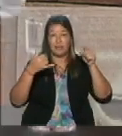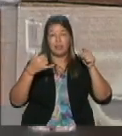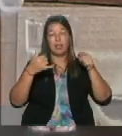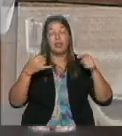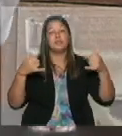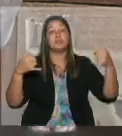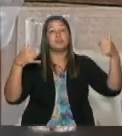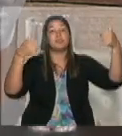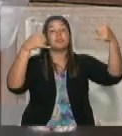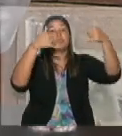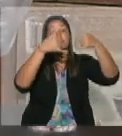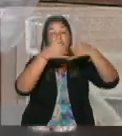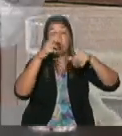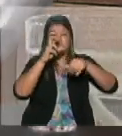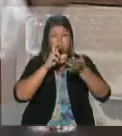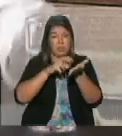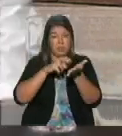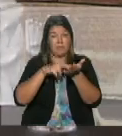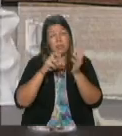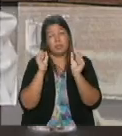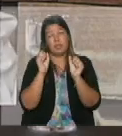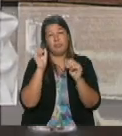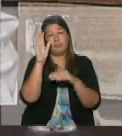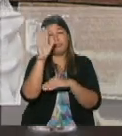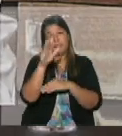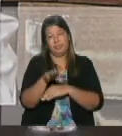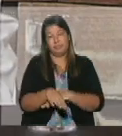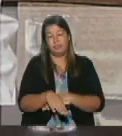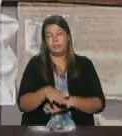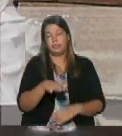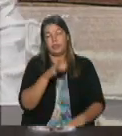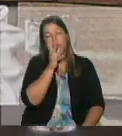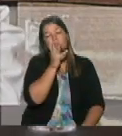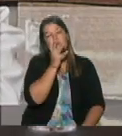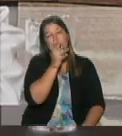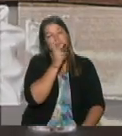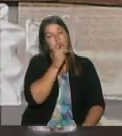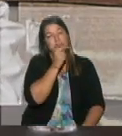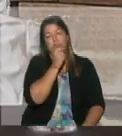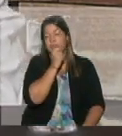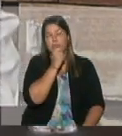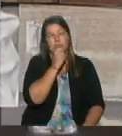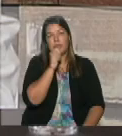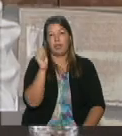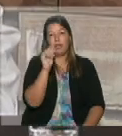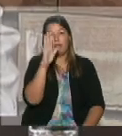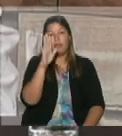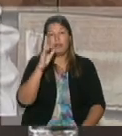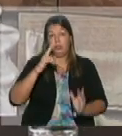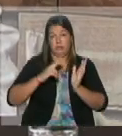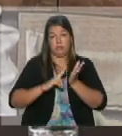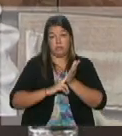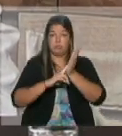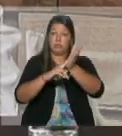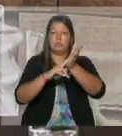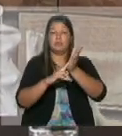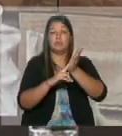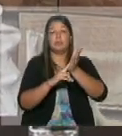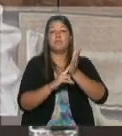de repente só ia se completar à tardinha, né? E então uma carta você mandava, levava uma semana